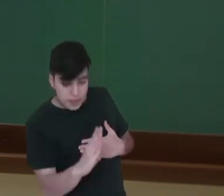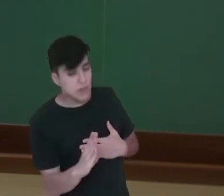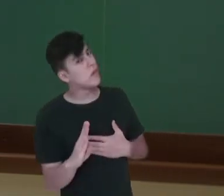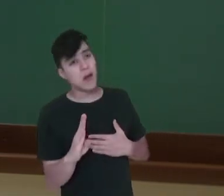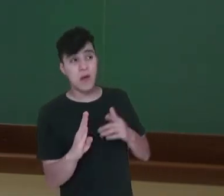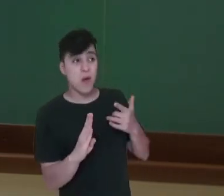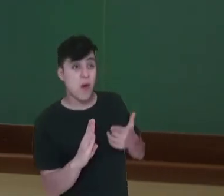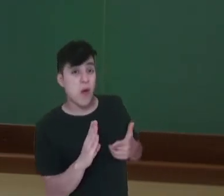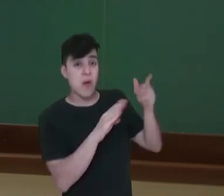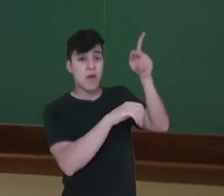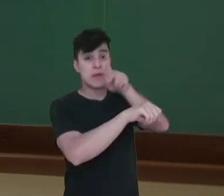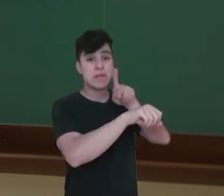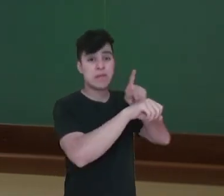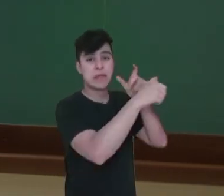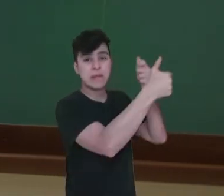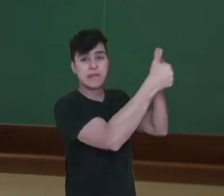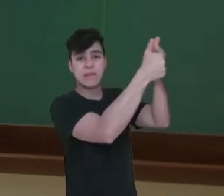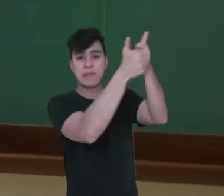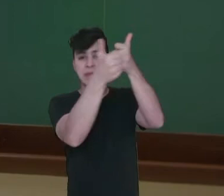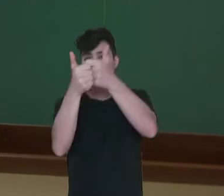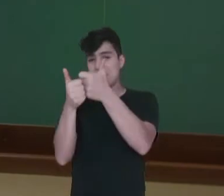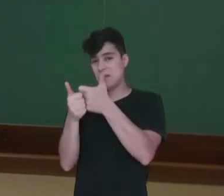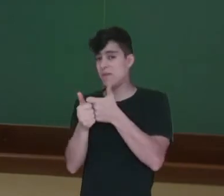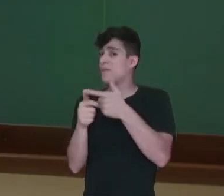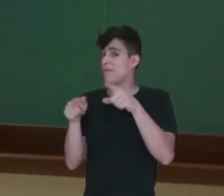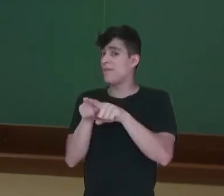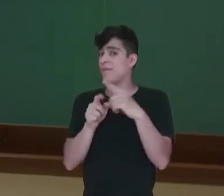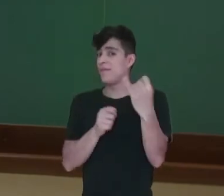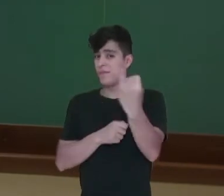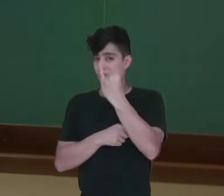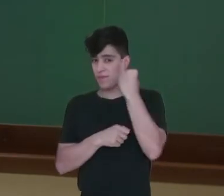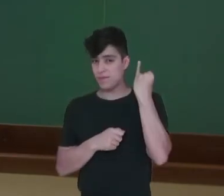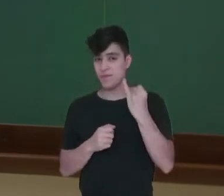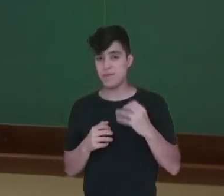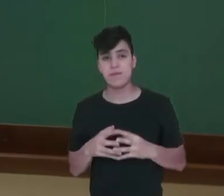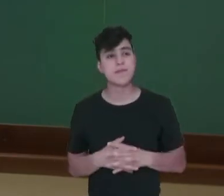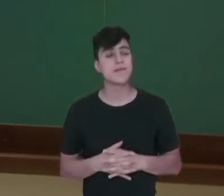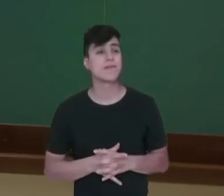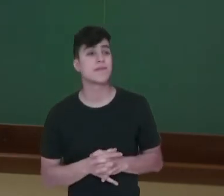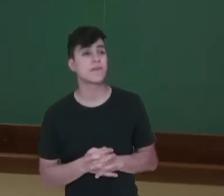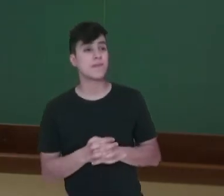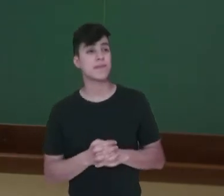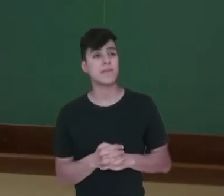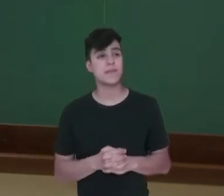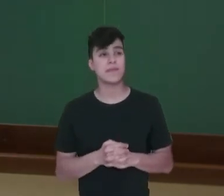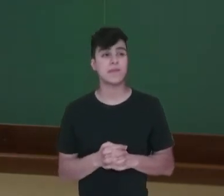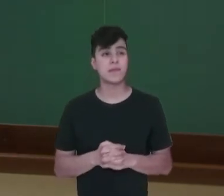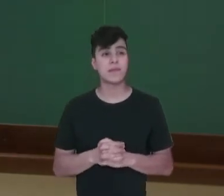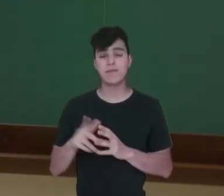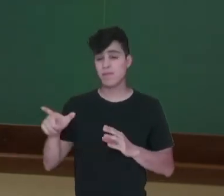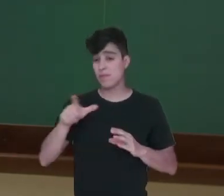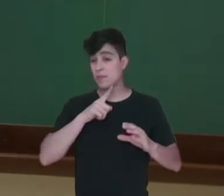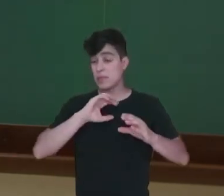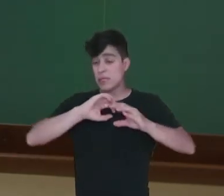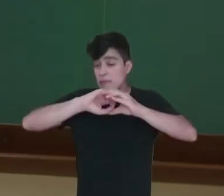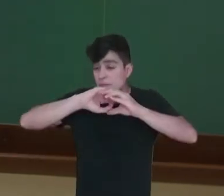também têm a presença dela, certo? Aí nós vamos ter, entre características,